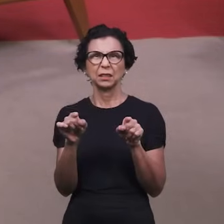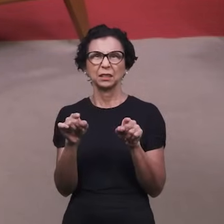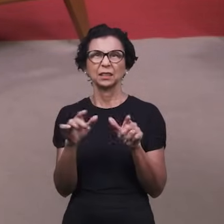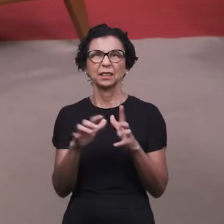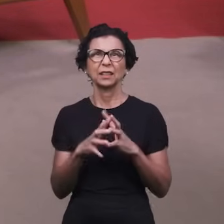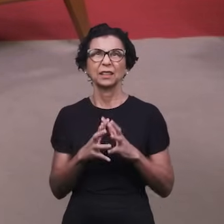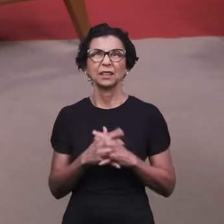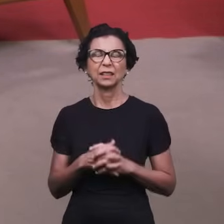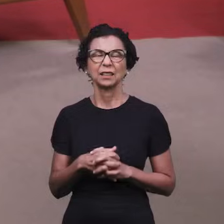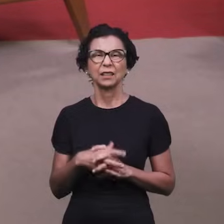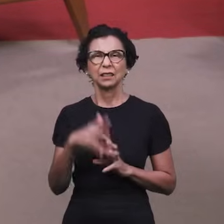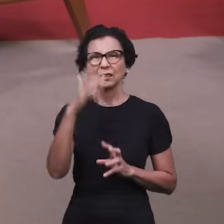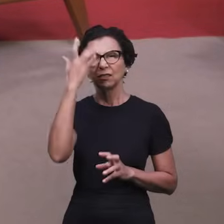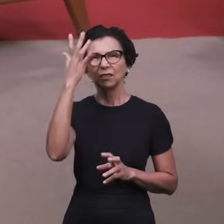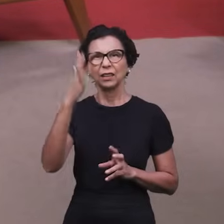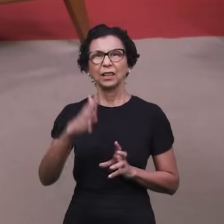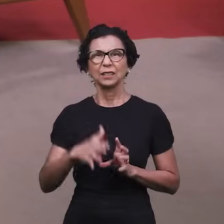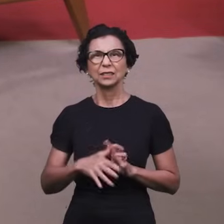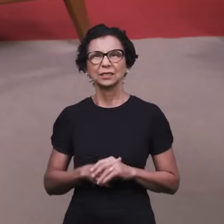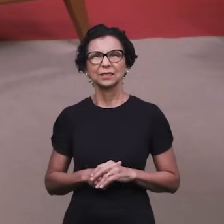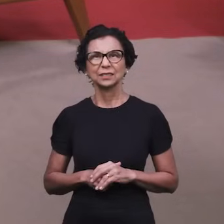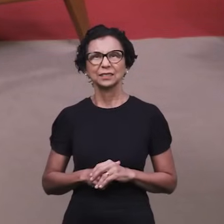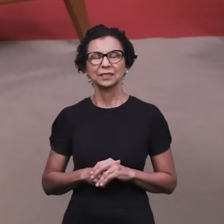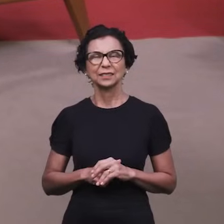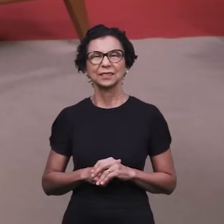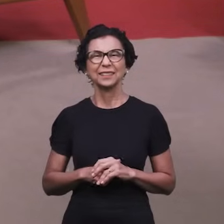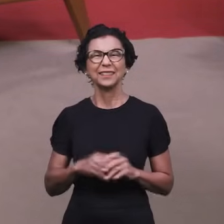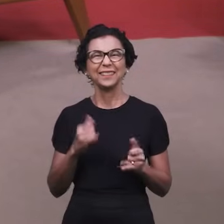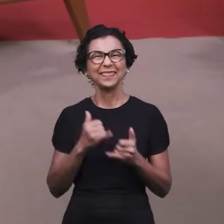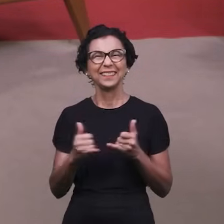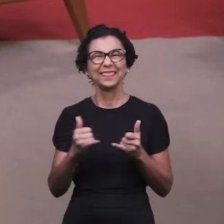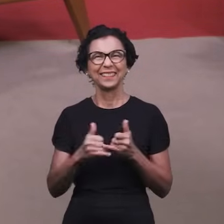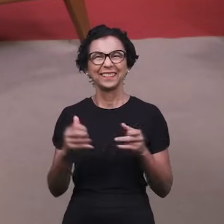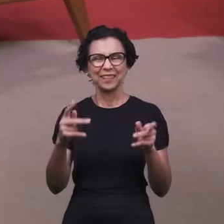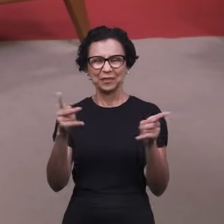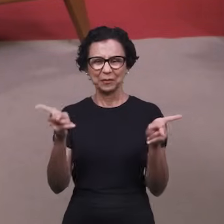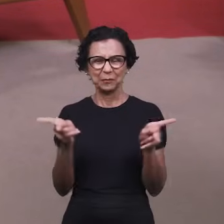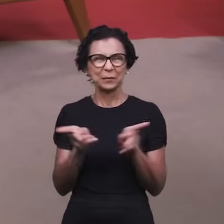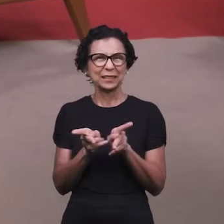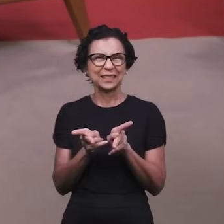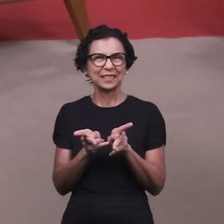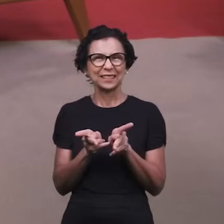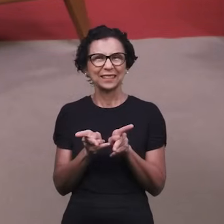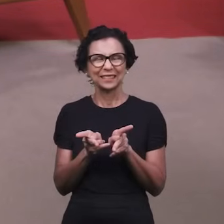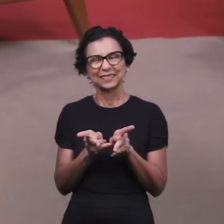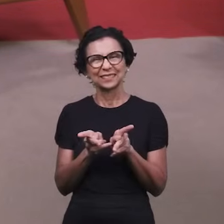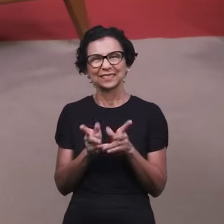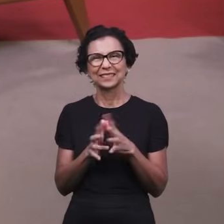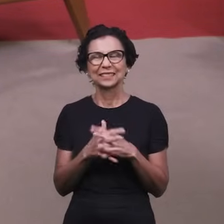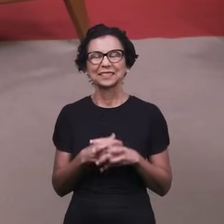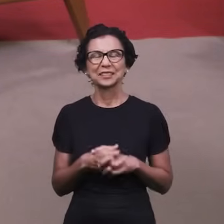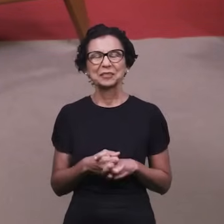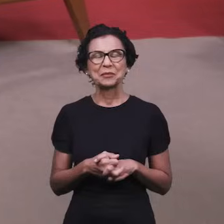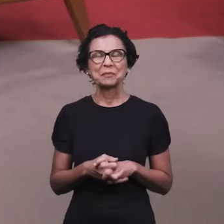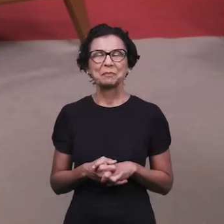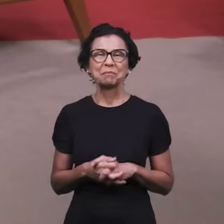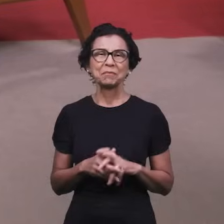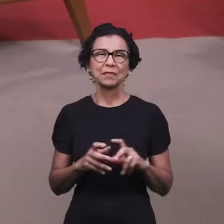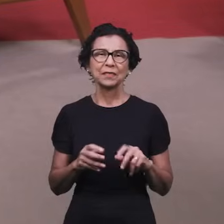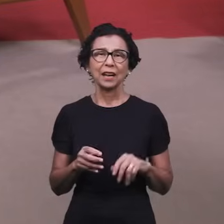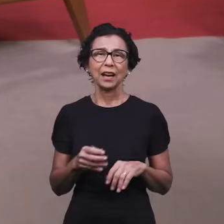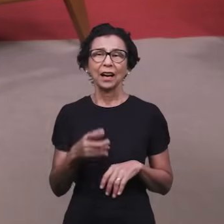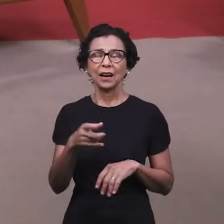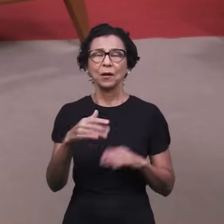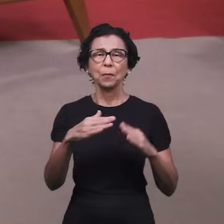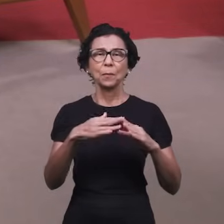de 70, 80 centímetros. Tamanho de uma pizza, como tamanho dizem. de uma pizza, né? A pessoa na capital pode